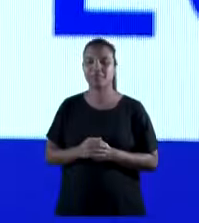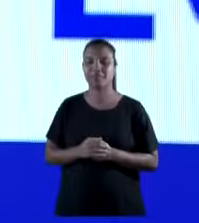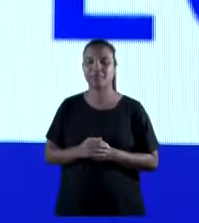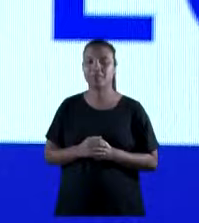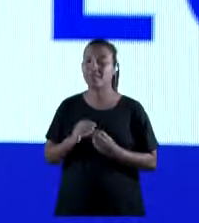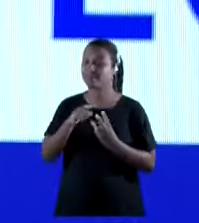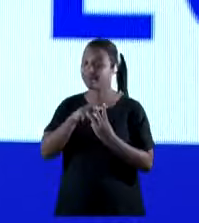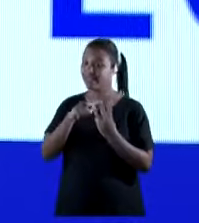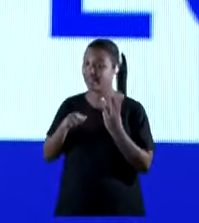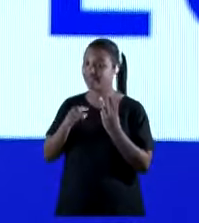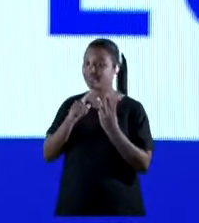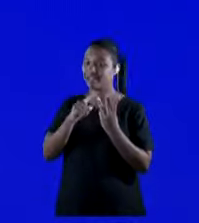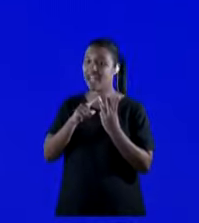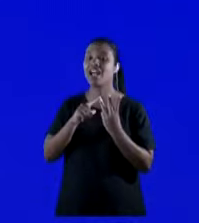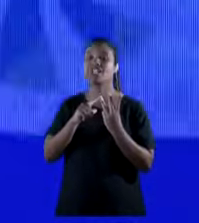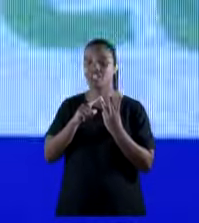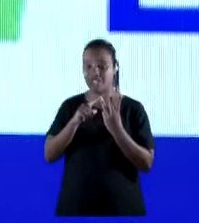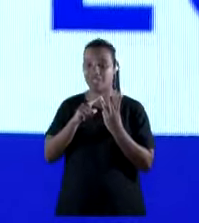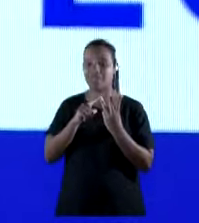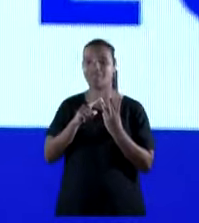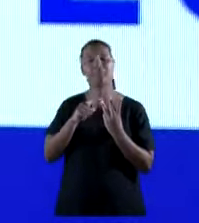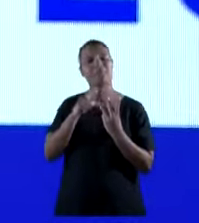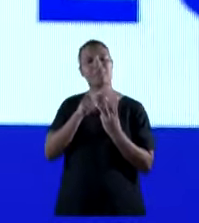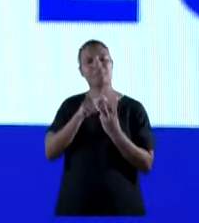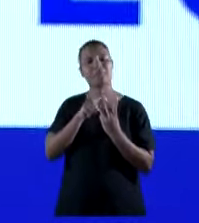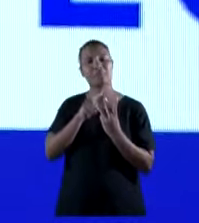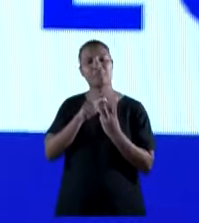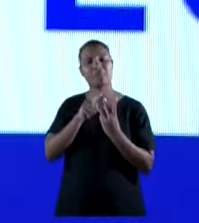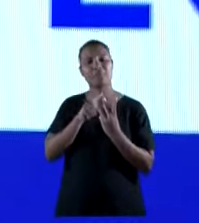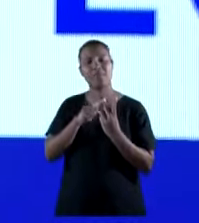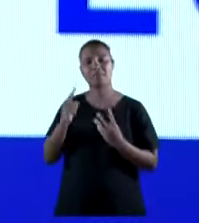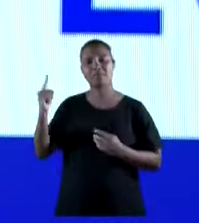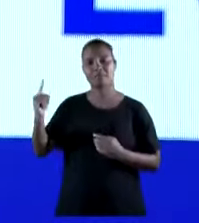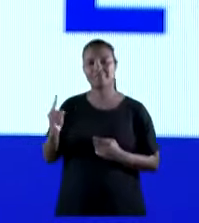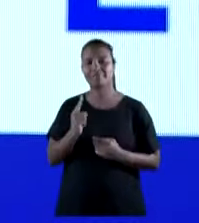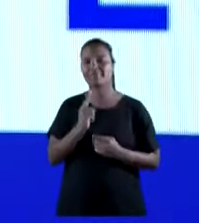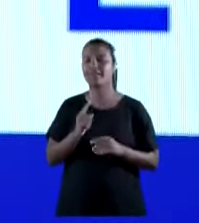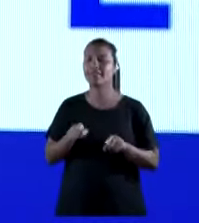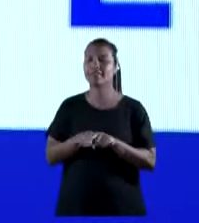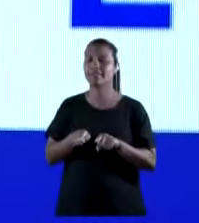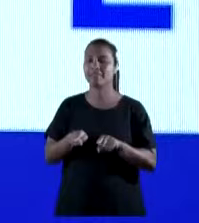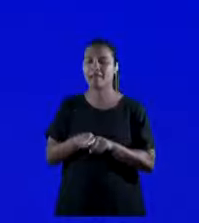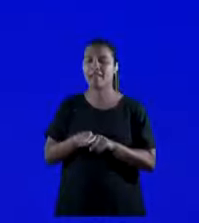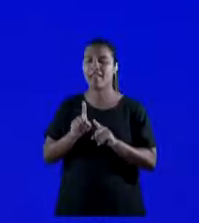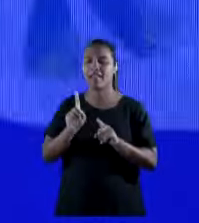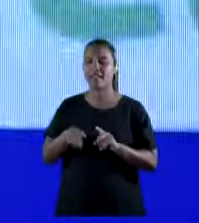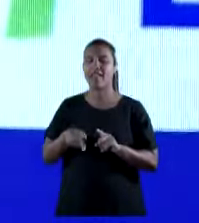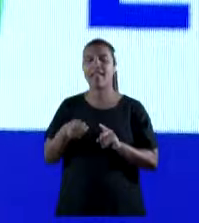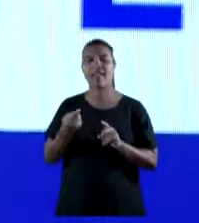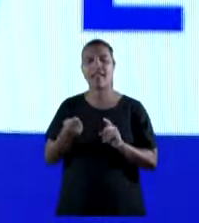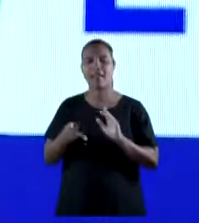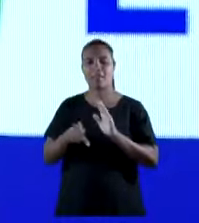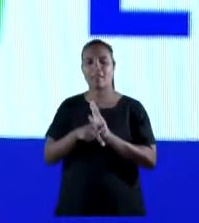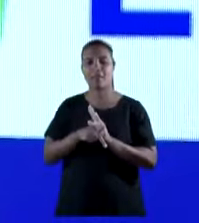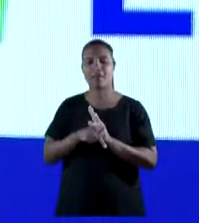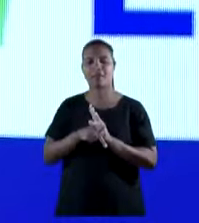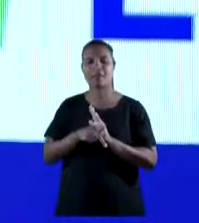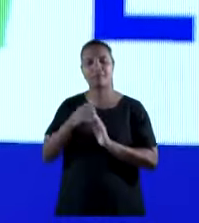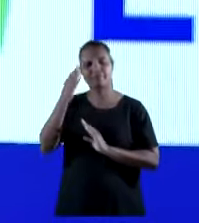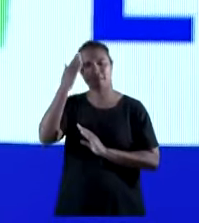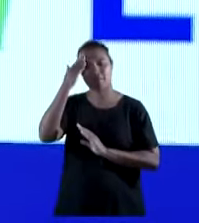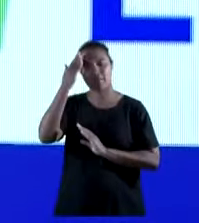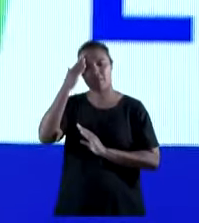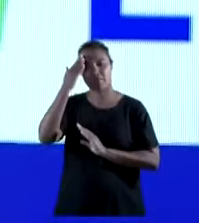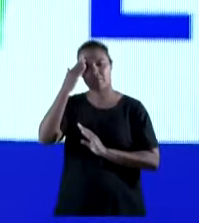que estarão aqui comigo. Vamos para outro craque que vai nos acompanhar nessa noite também. É especialista em sistema